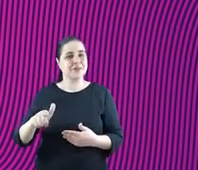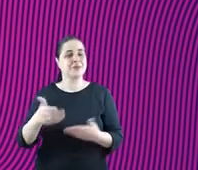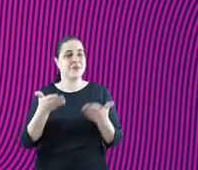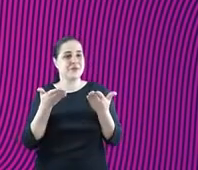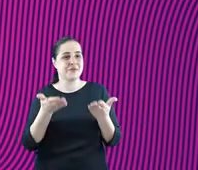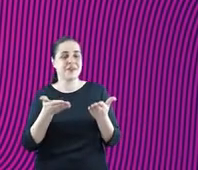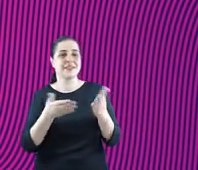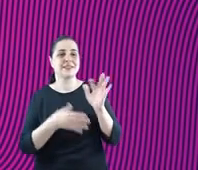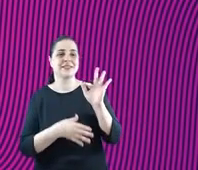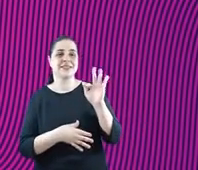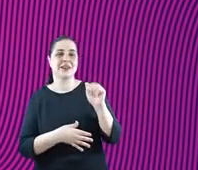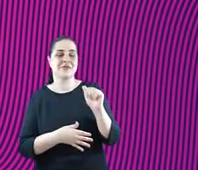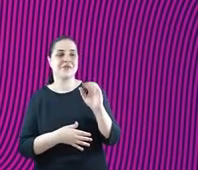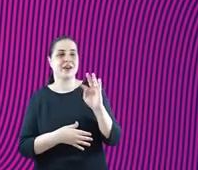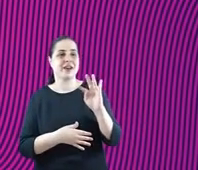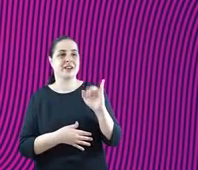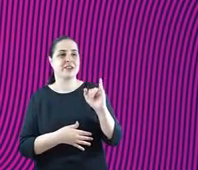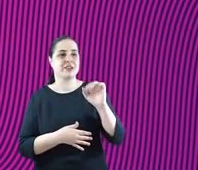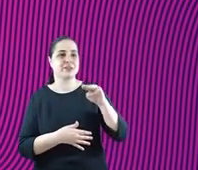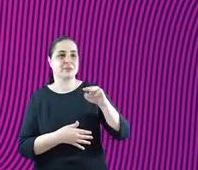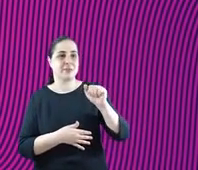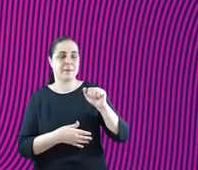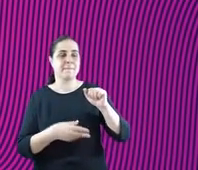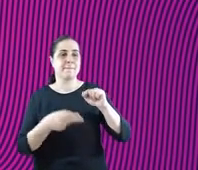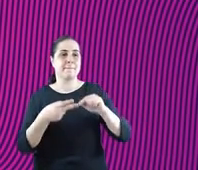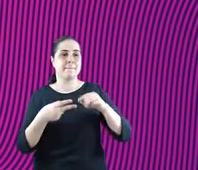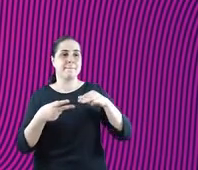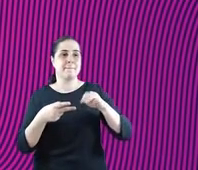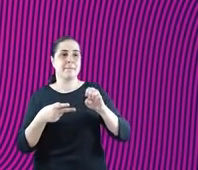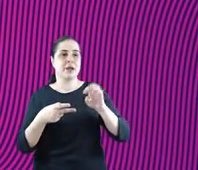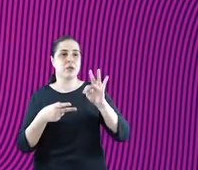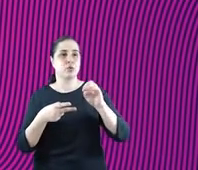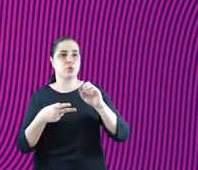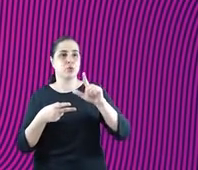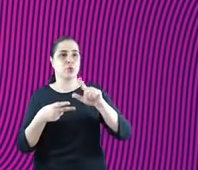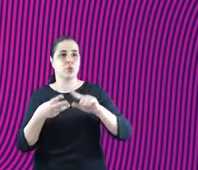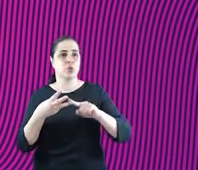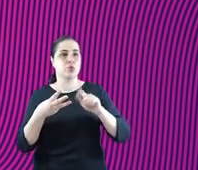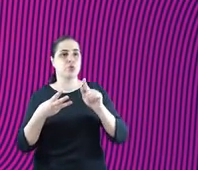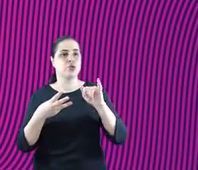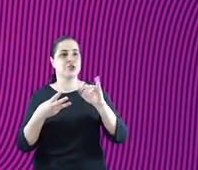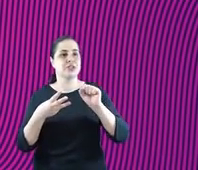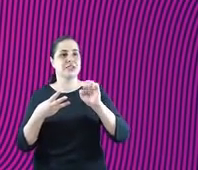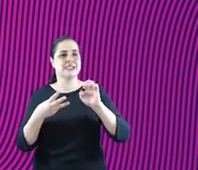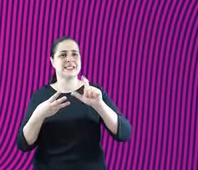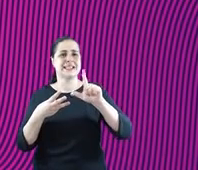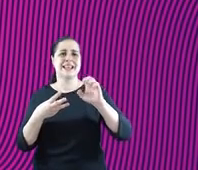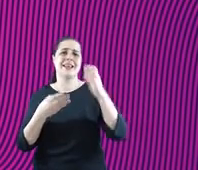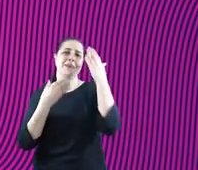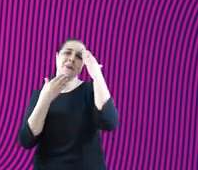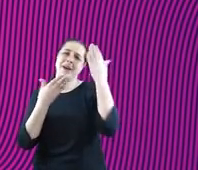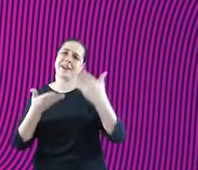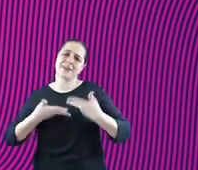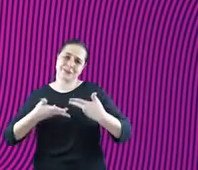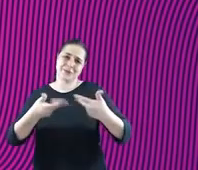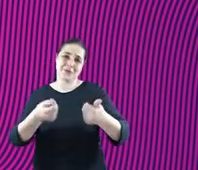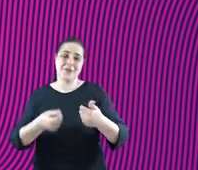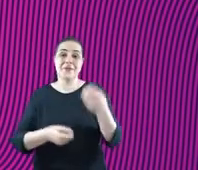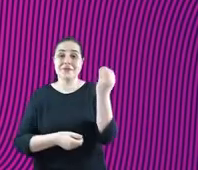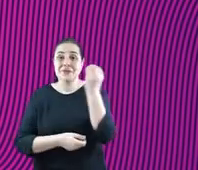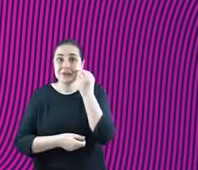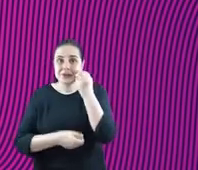Meton, Gisele pelo convite. Bem, vamos aqui tentar falar passo a passo,